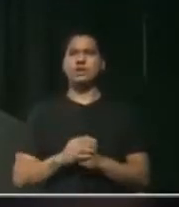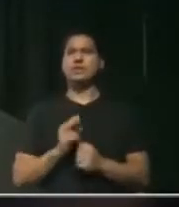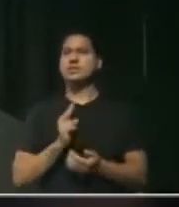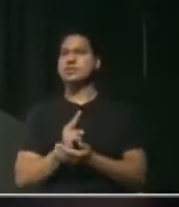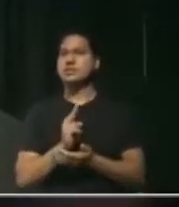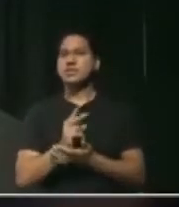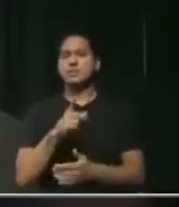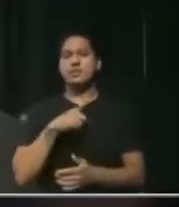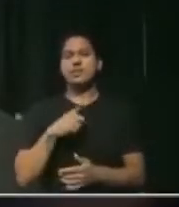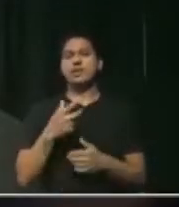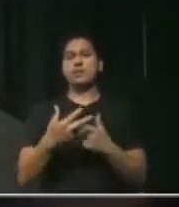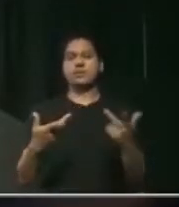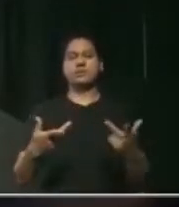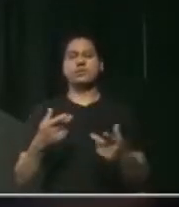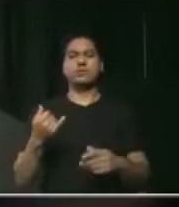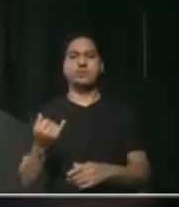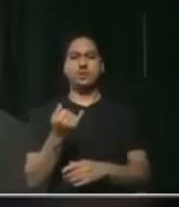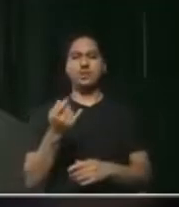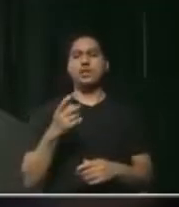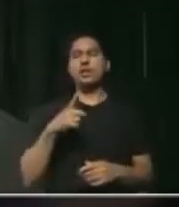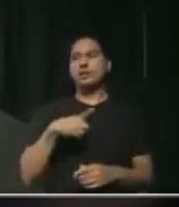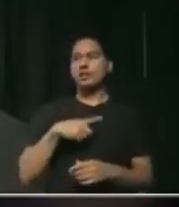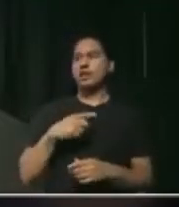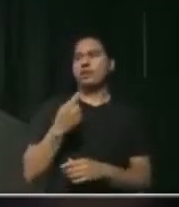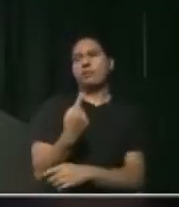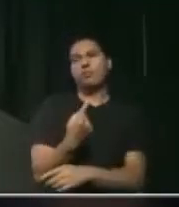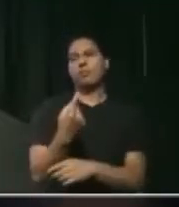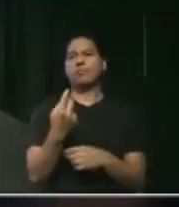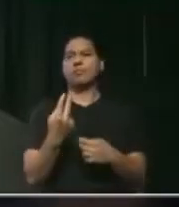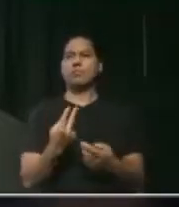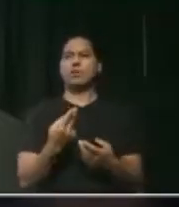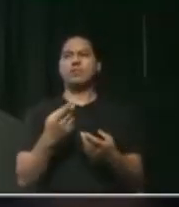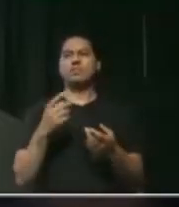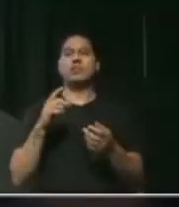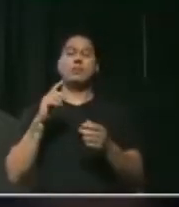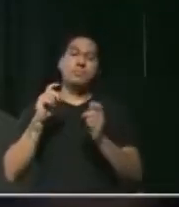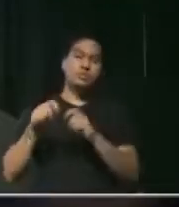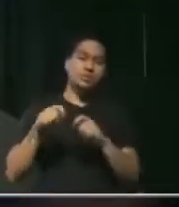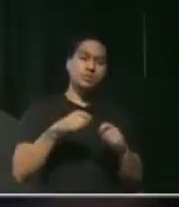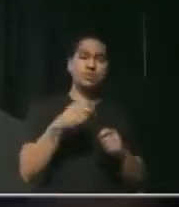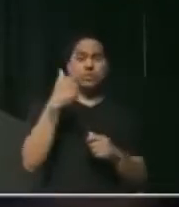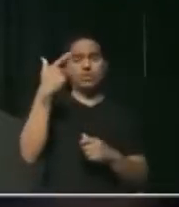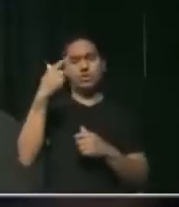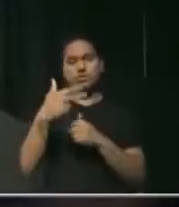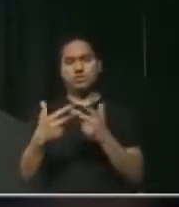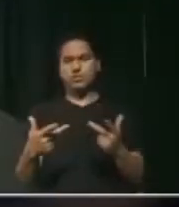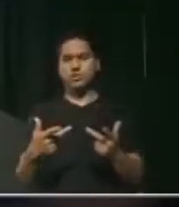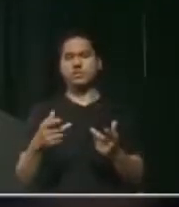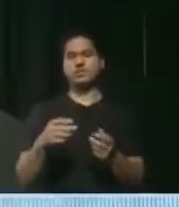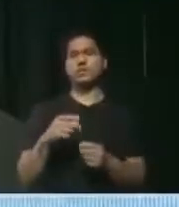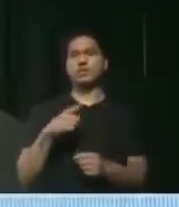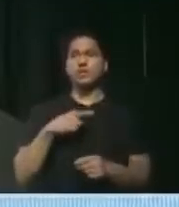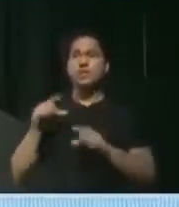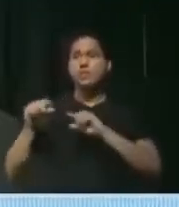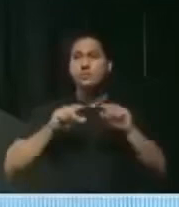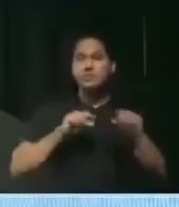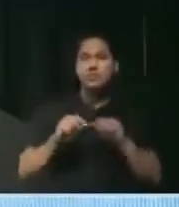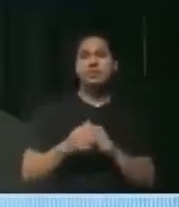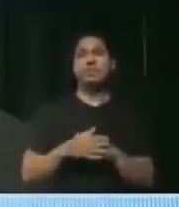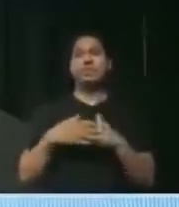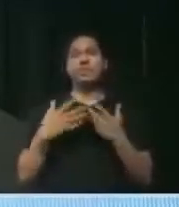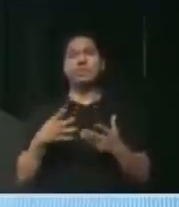eo Ney marcas consolidadas no mercado a edição deste ano marca a retomada de eventos de empreendedorismo